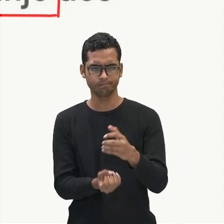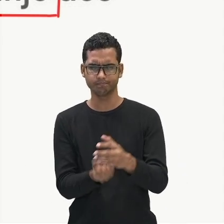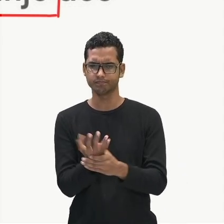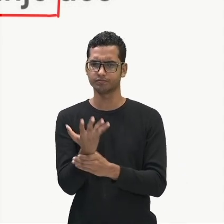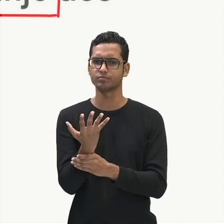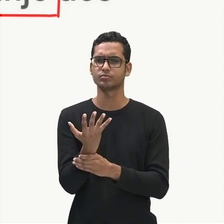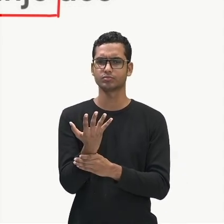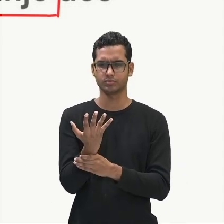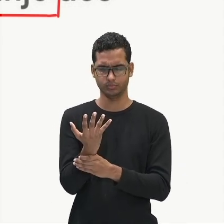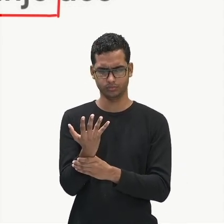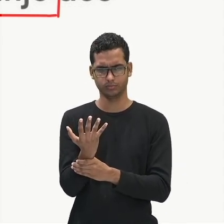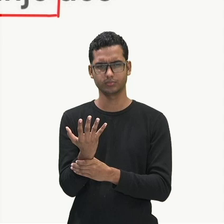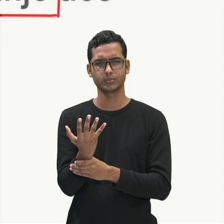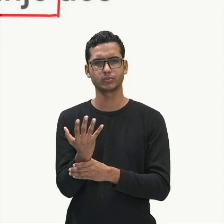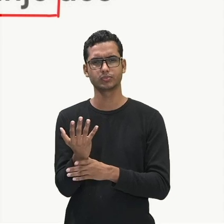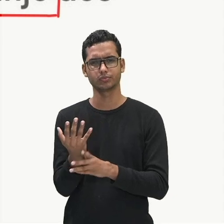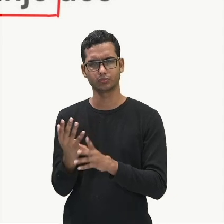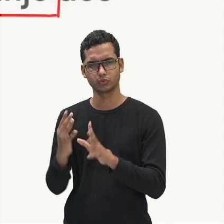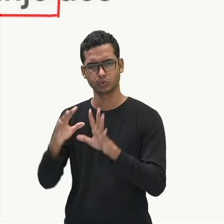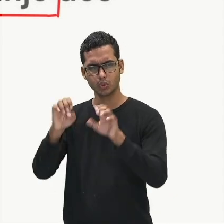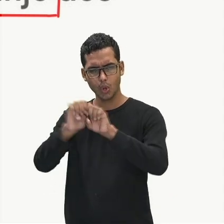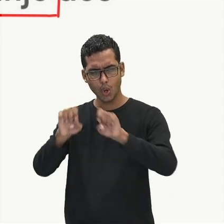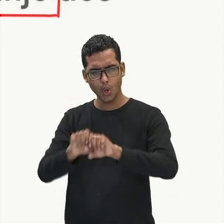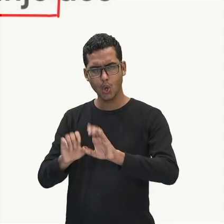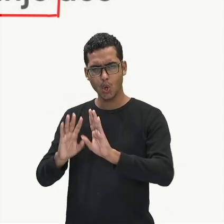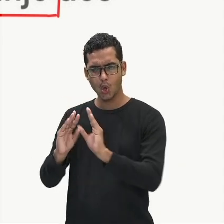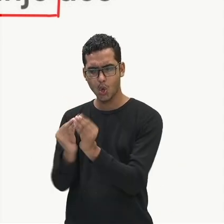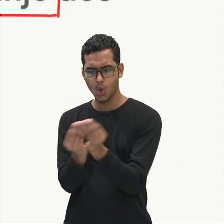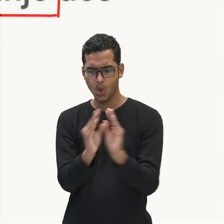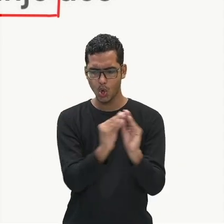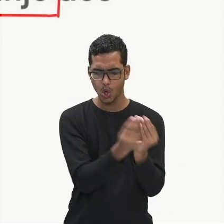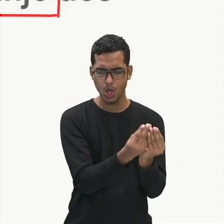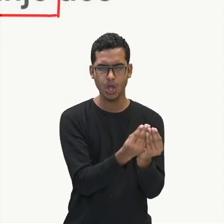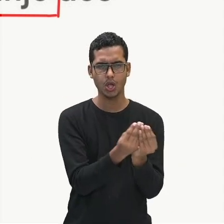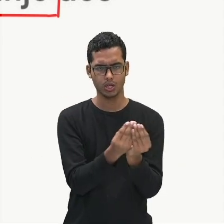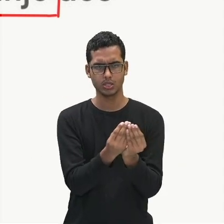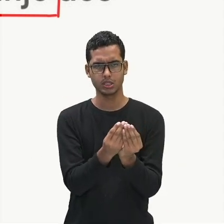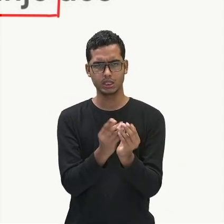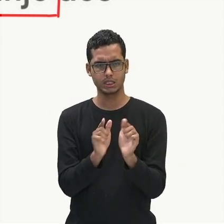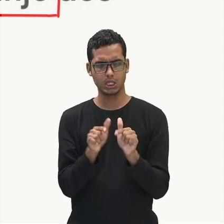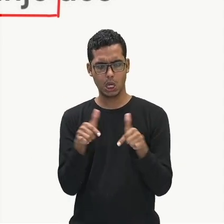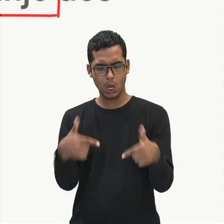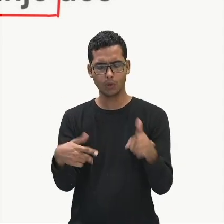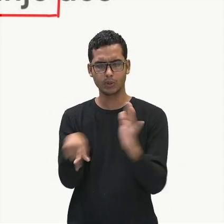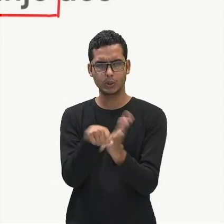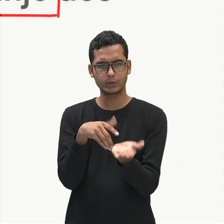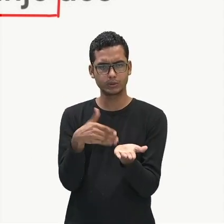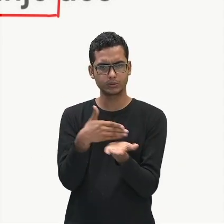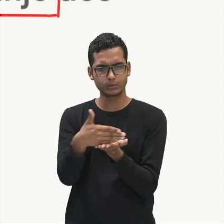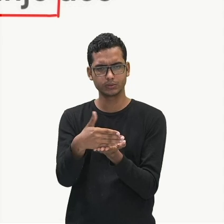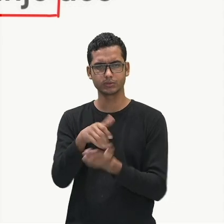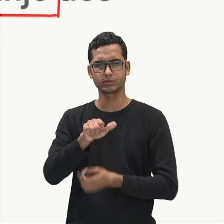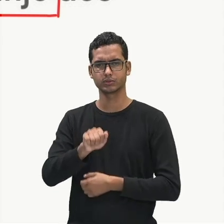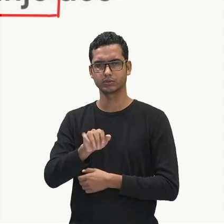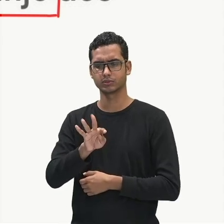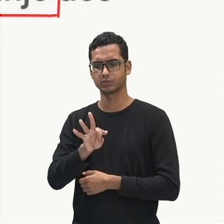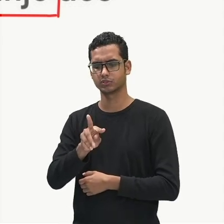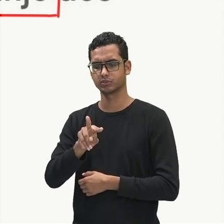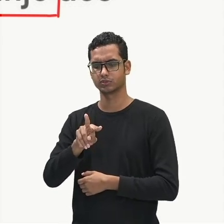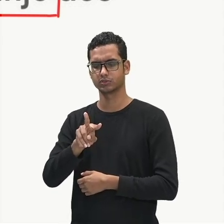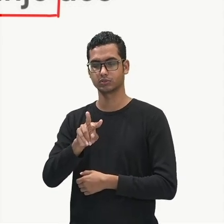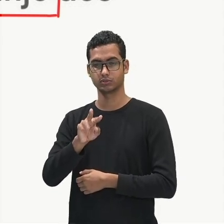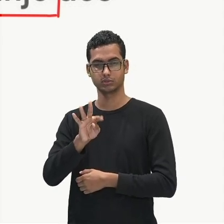formação de um complexo ativado. Ó, formação de